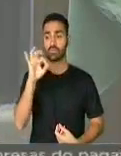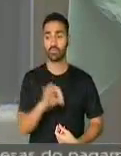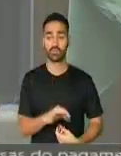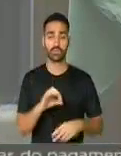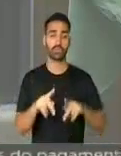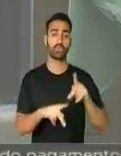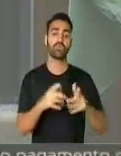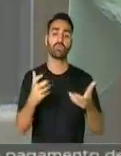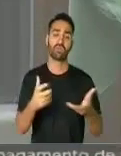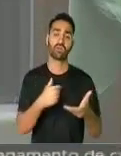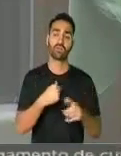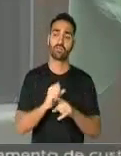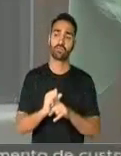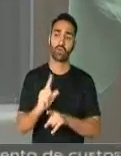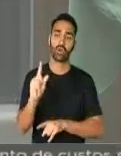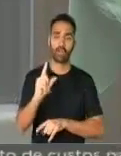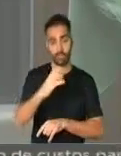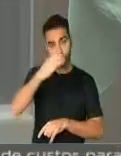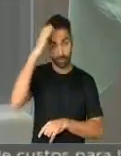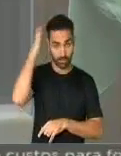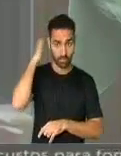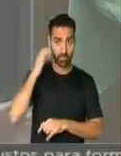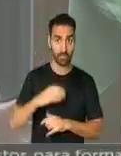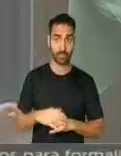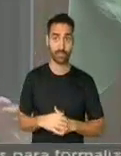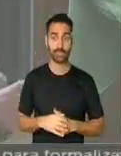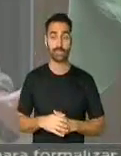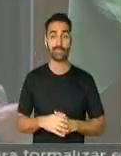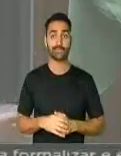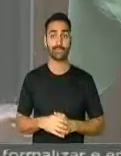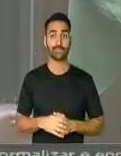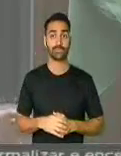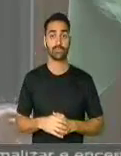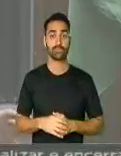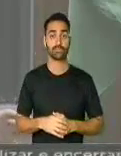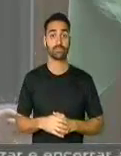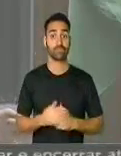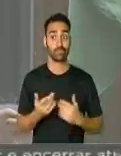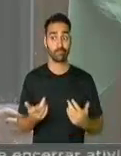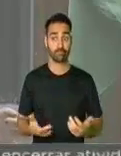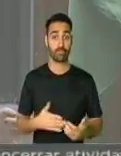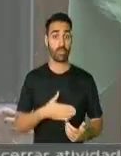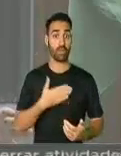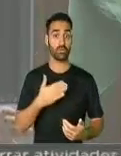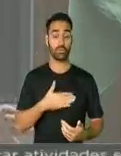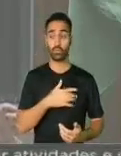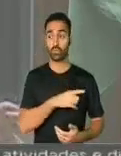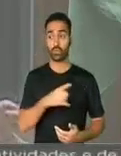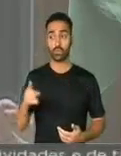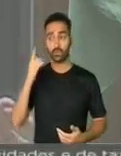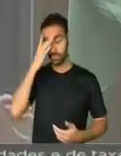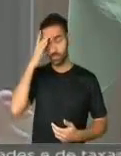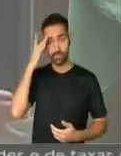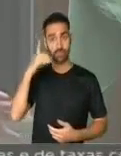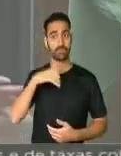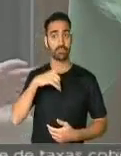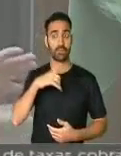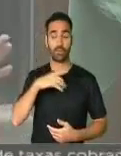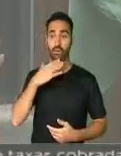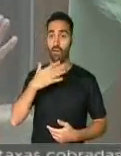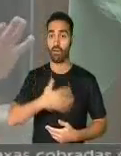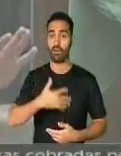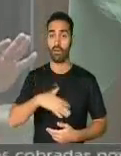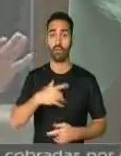deseja a saída do presidente temer isso tem assustado de certa forma as pessoas é que o